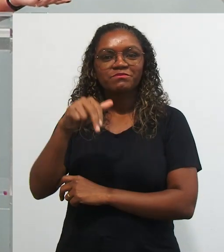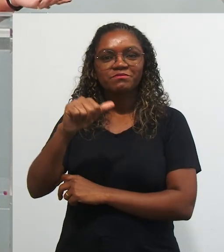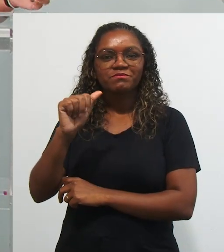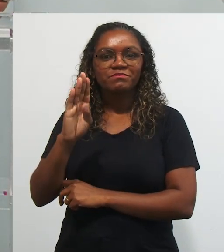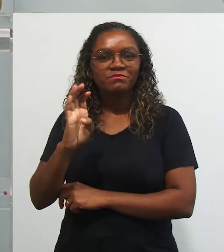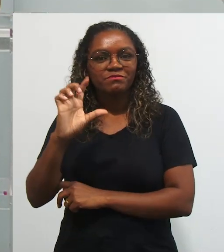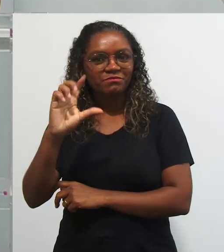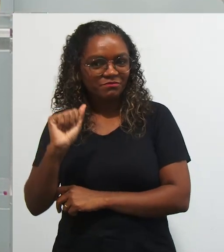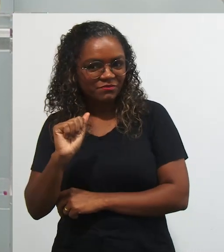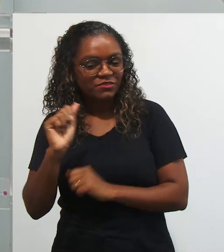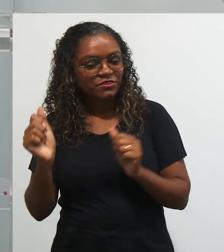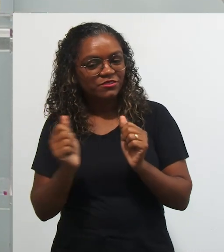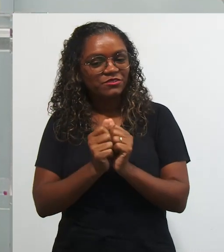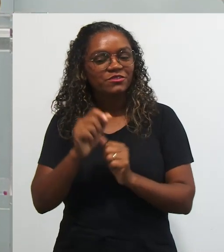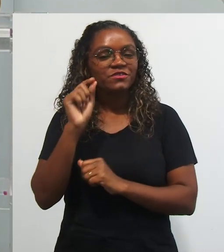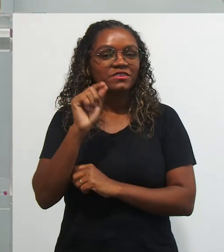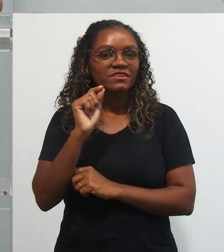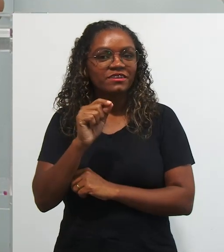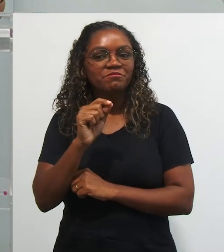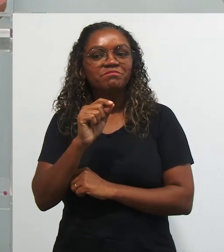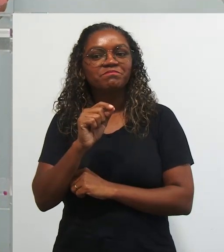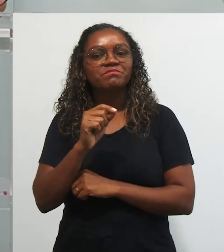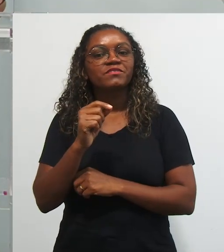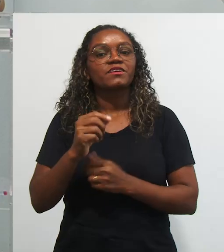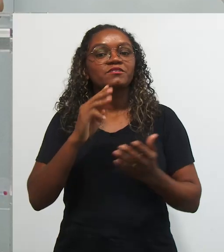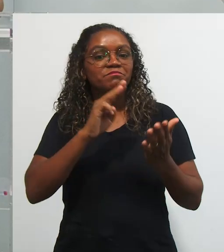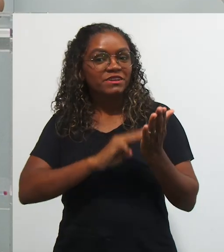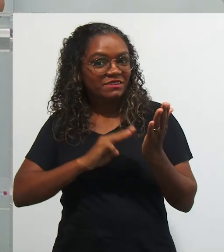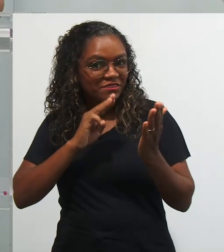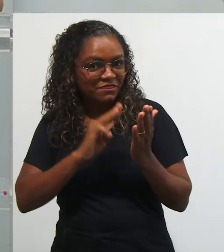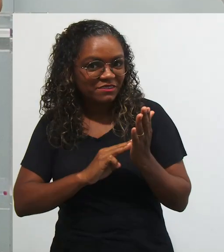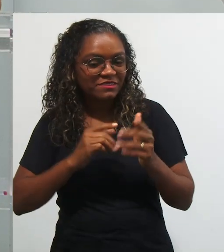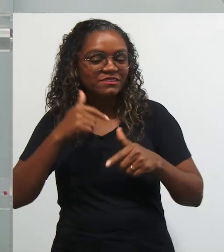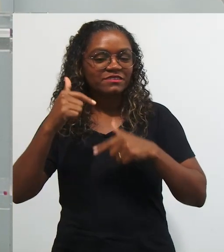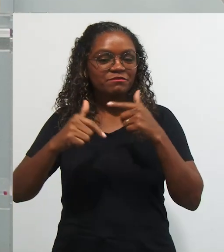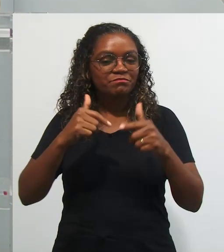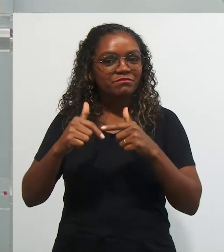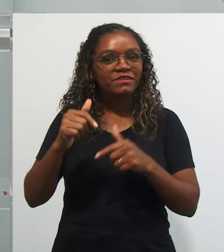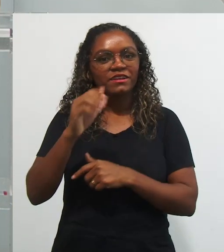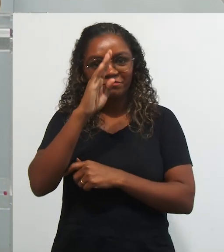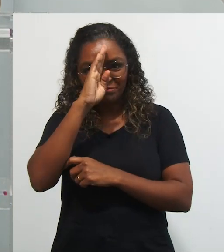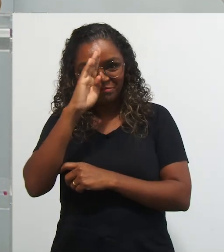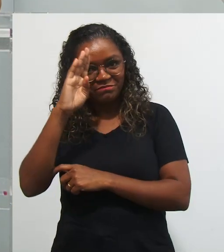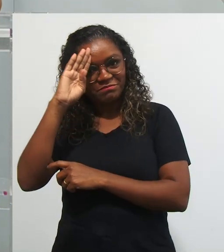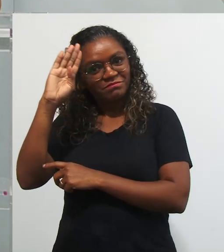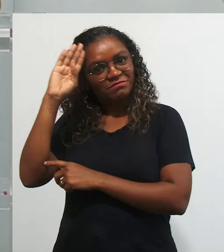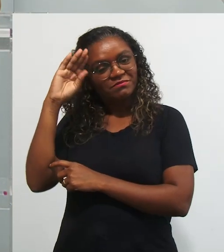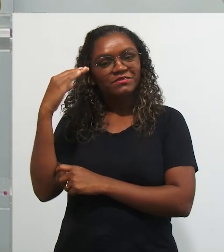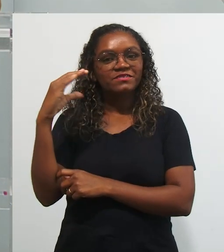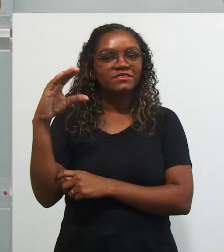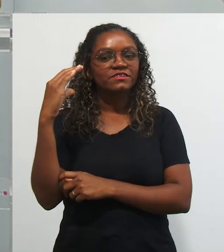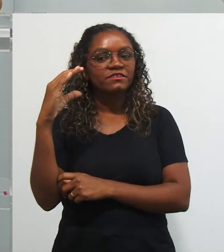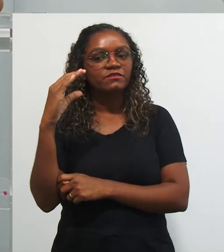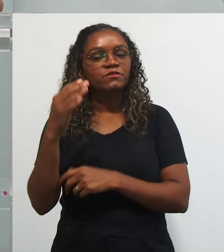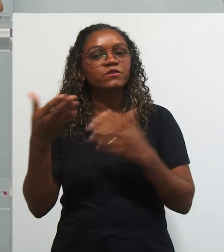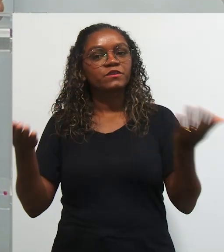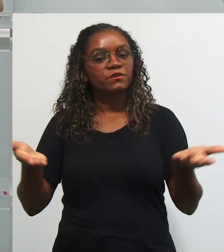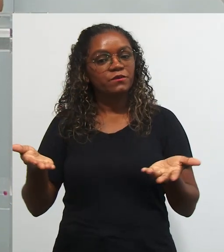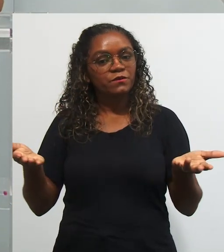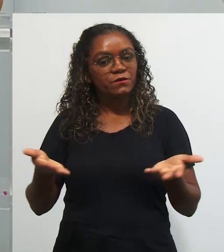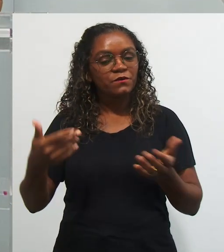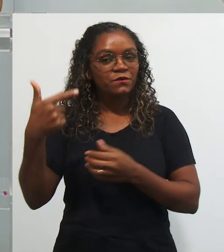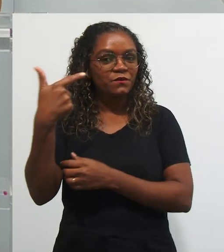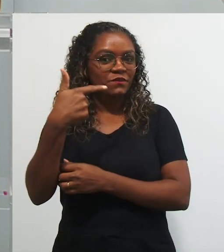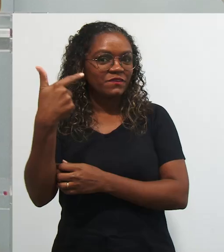Anabela Barbosa. Juntinhos estamos na jornada de metodologia dos trabalhos acadêmicos e científicos. E